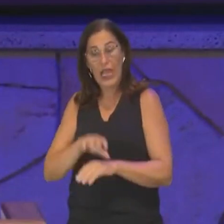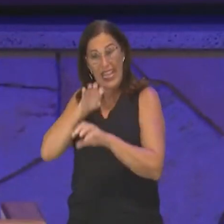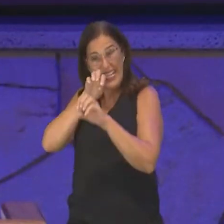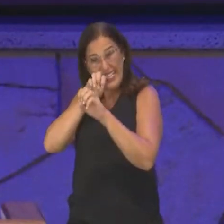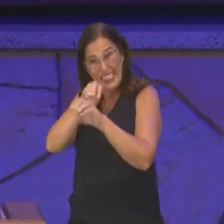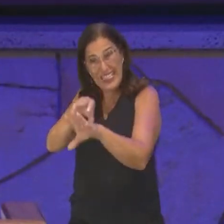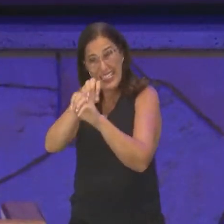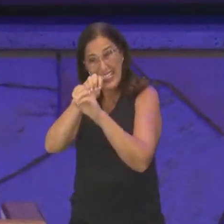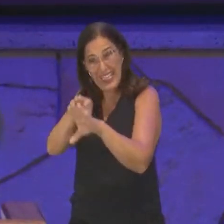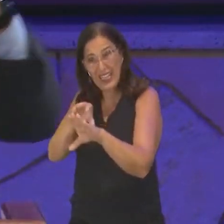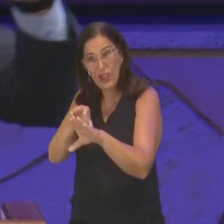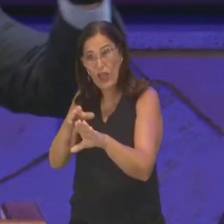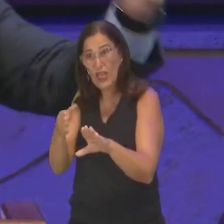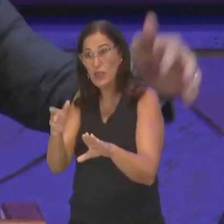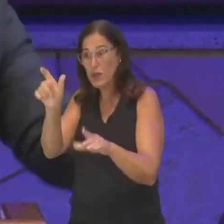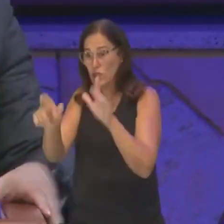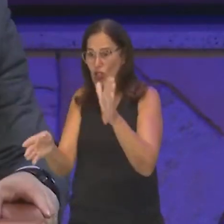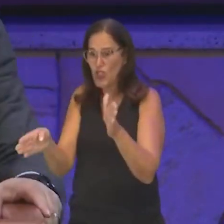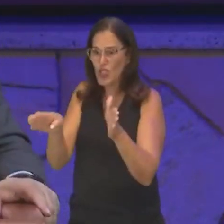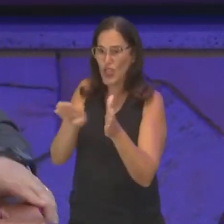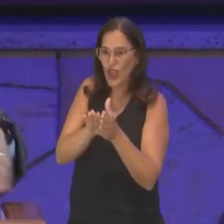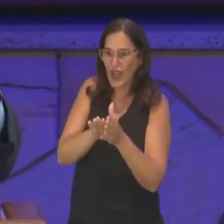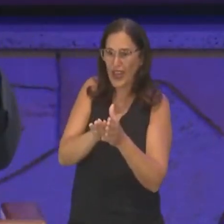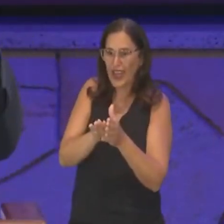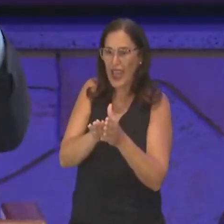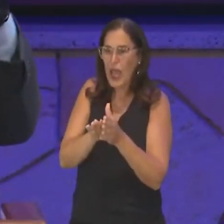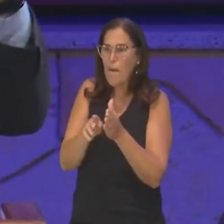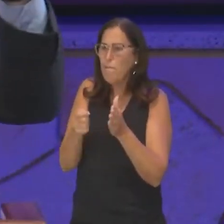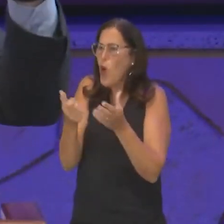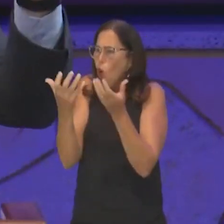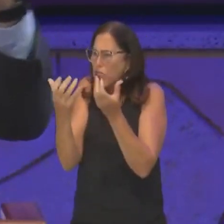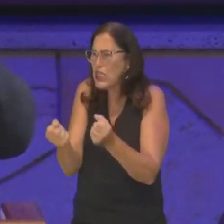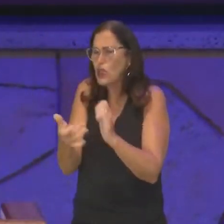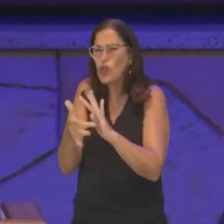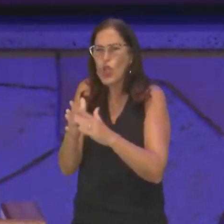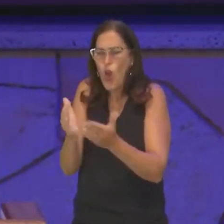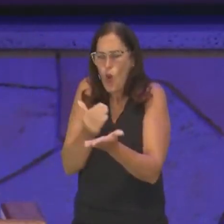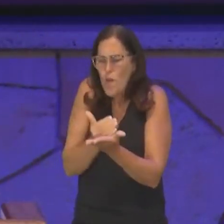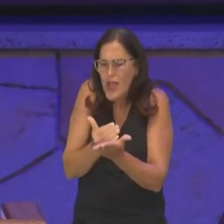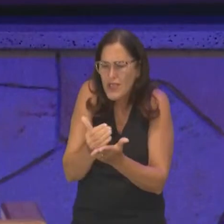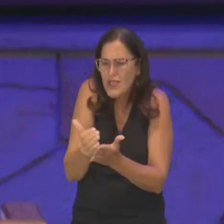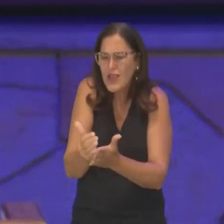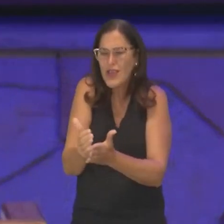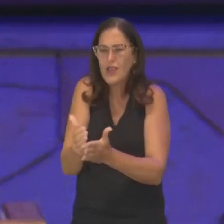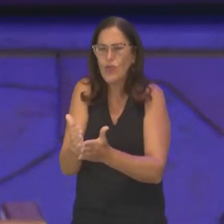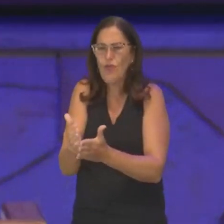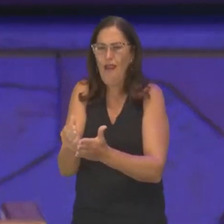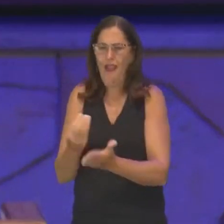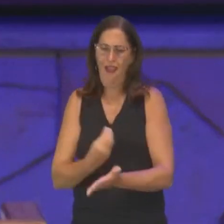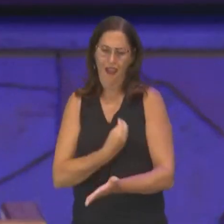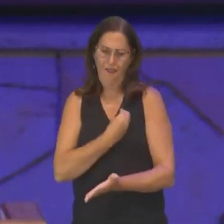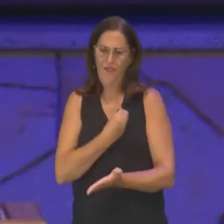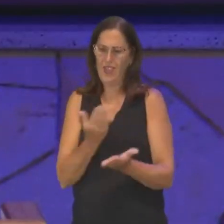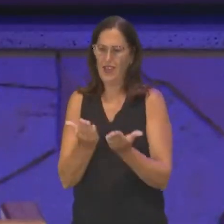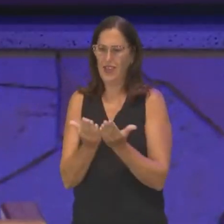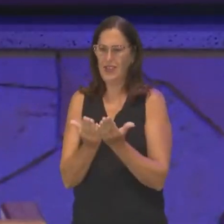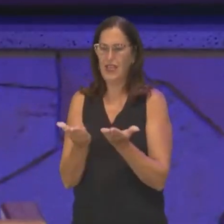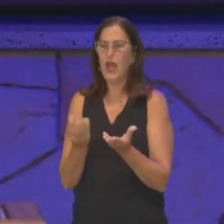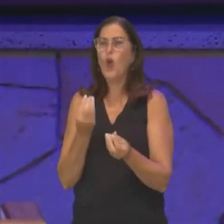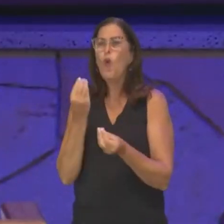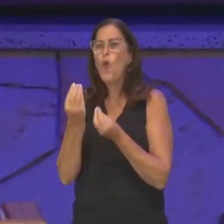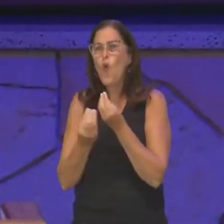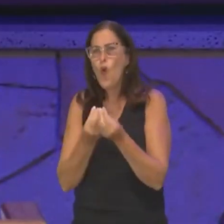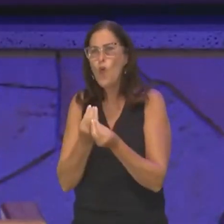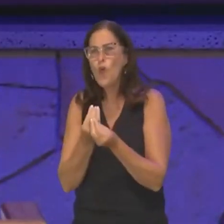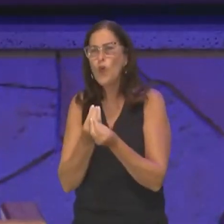Ensinando aqueles que estão chegando, os novos convertidos, aqueles que estão iniciando na jornada de fé, como podem